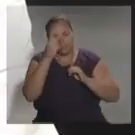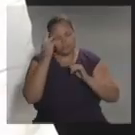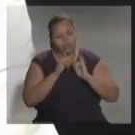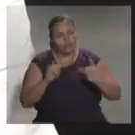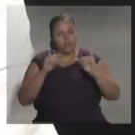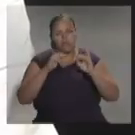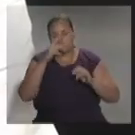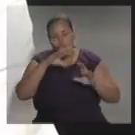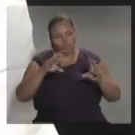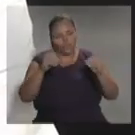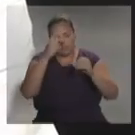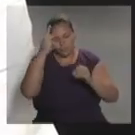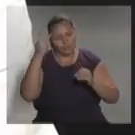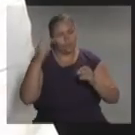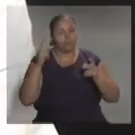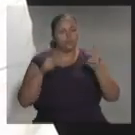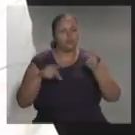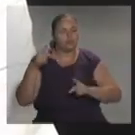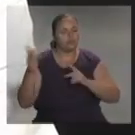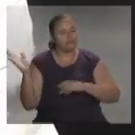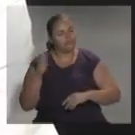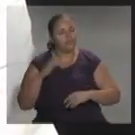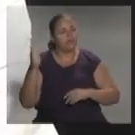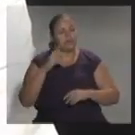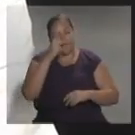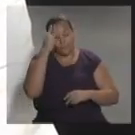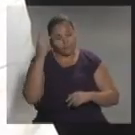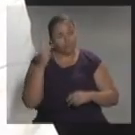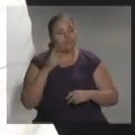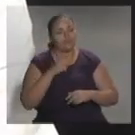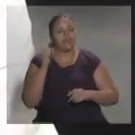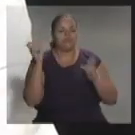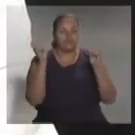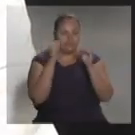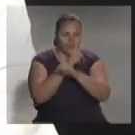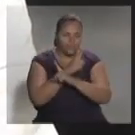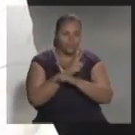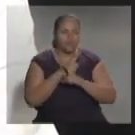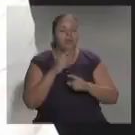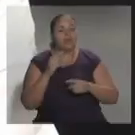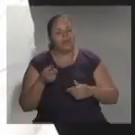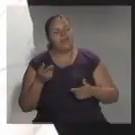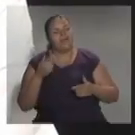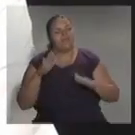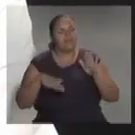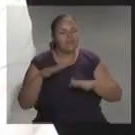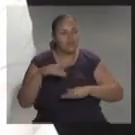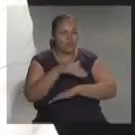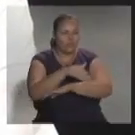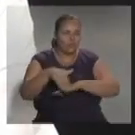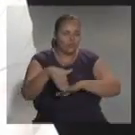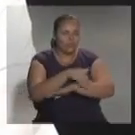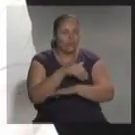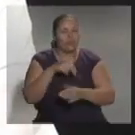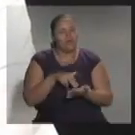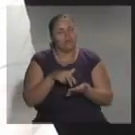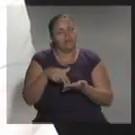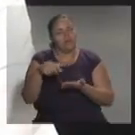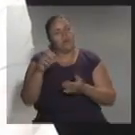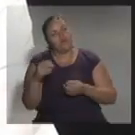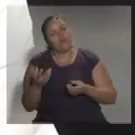a população toda e os turistas, mas essas pessoas, por exemplo, têm dificuldades em calçadas, no